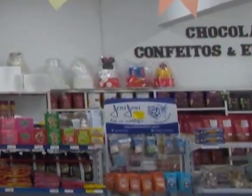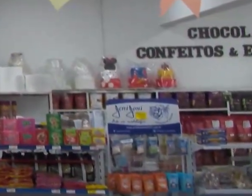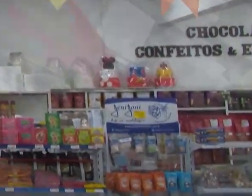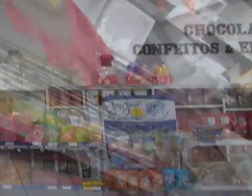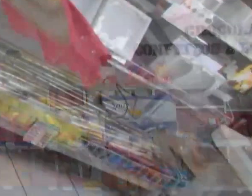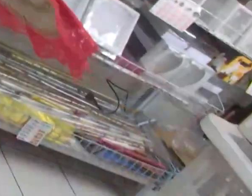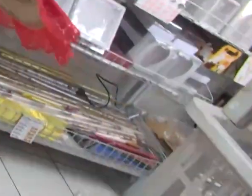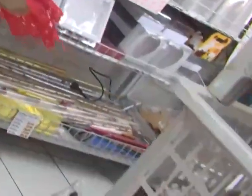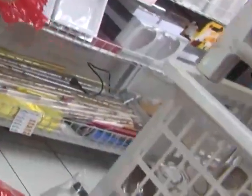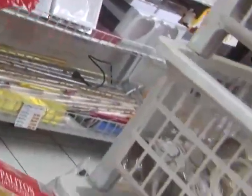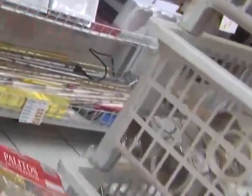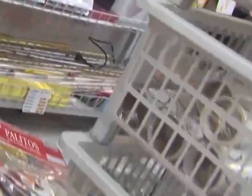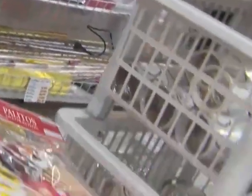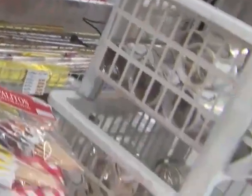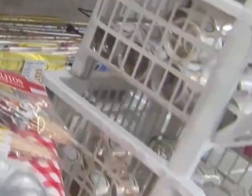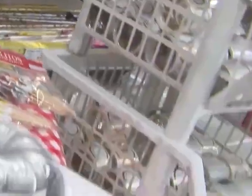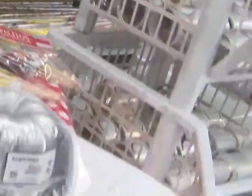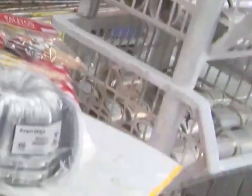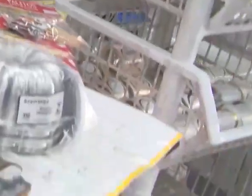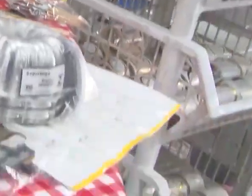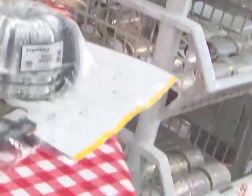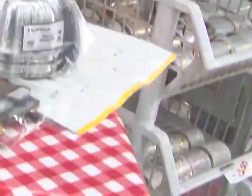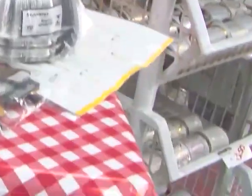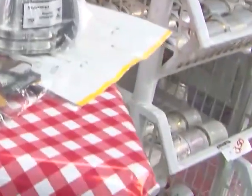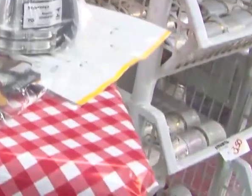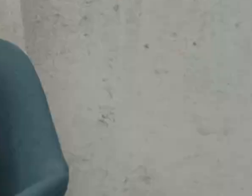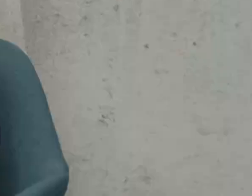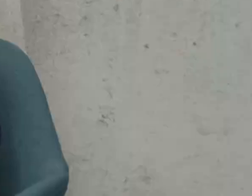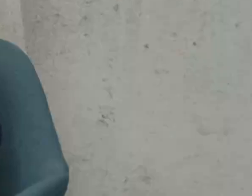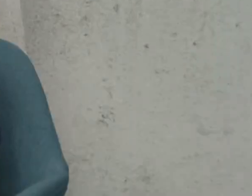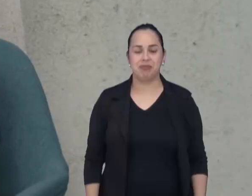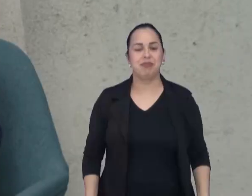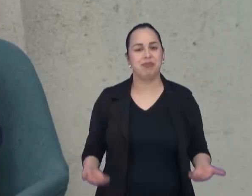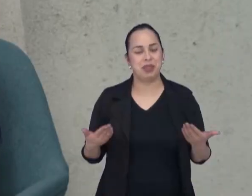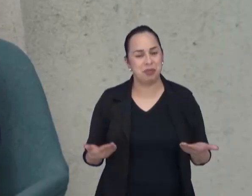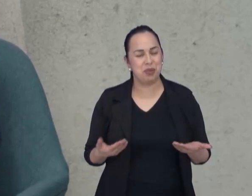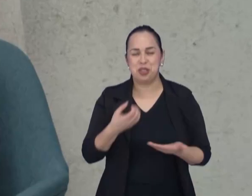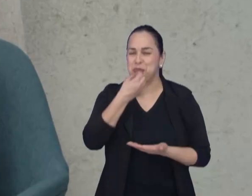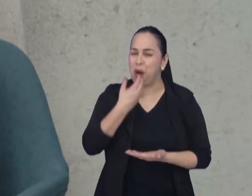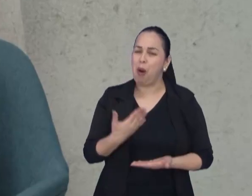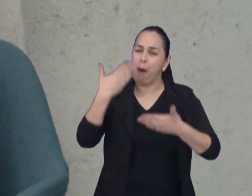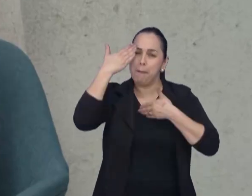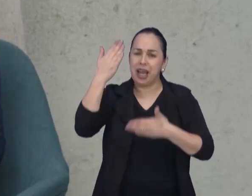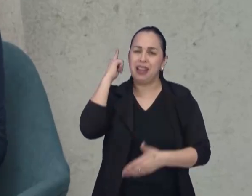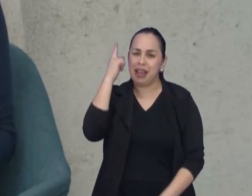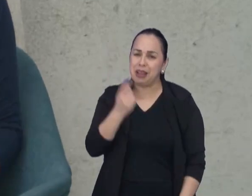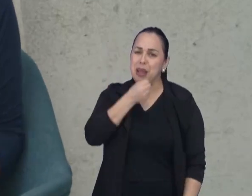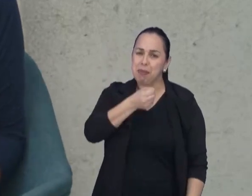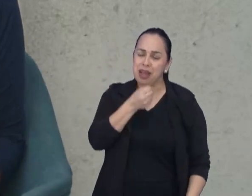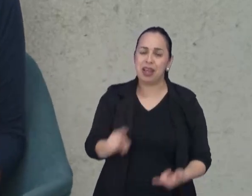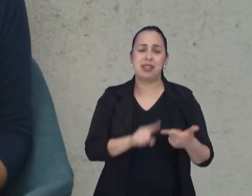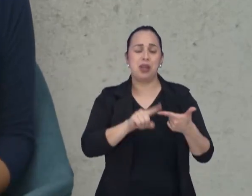Pois fala, Randa. Muito bom, muito bom. Obrigada, viu, Tamires? Obrigada, Claudinei,